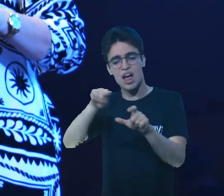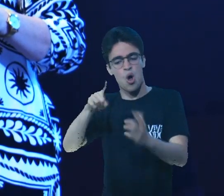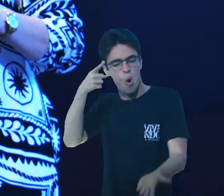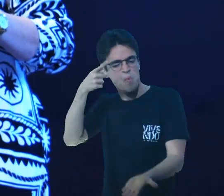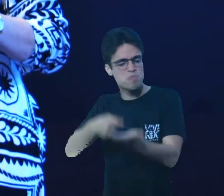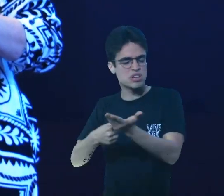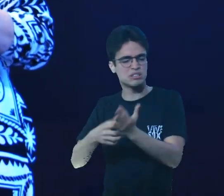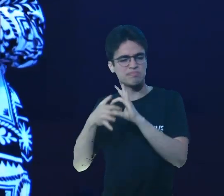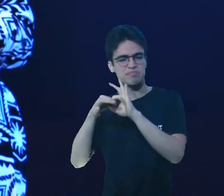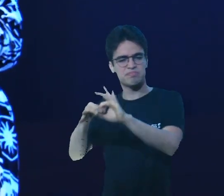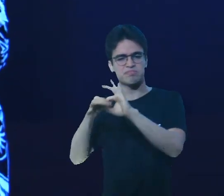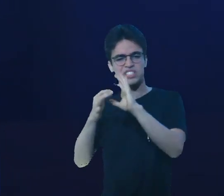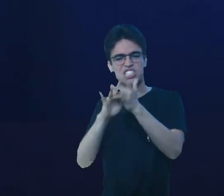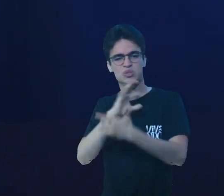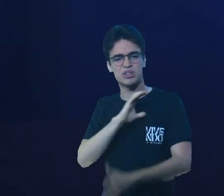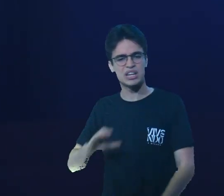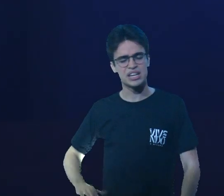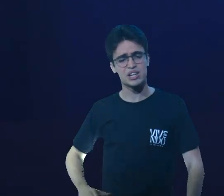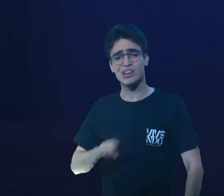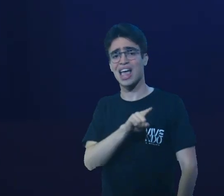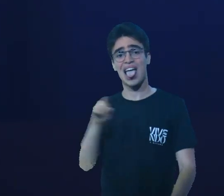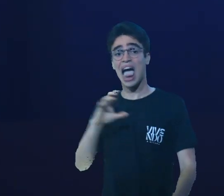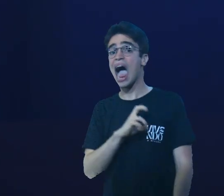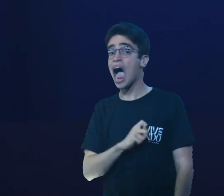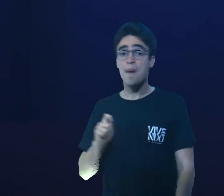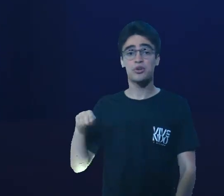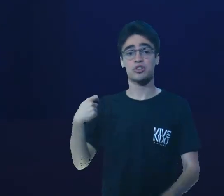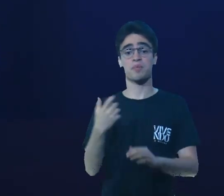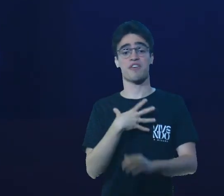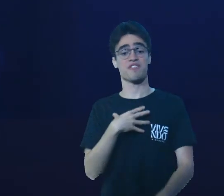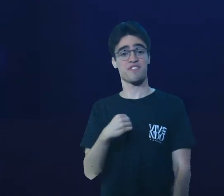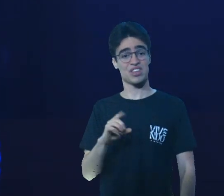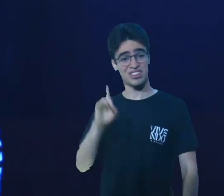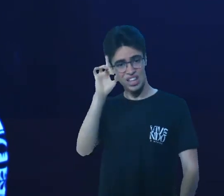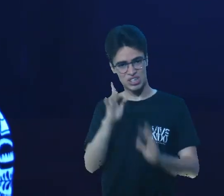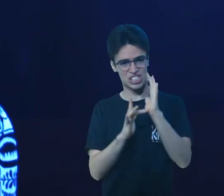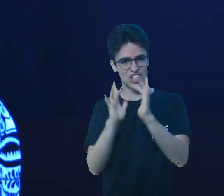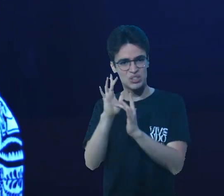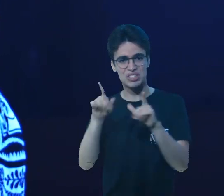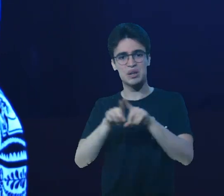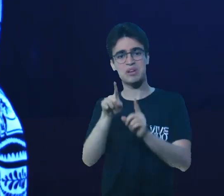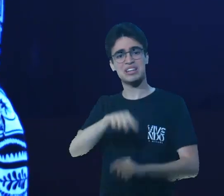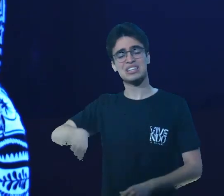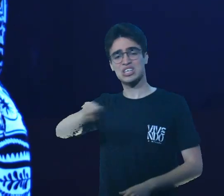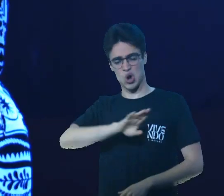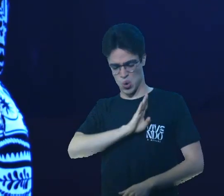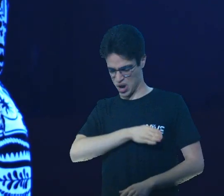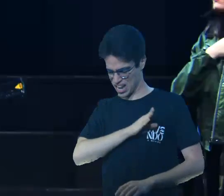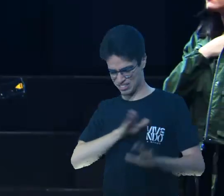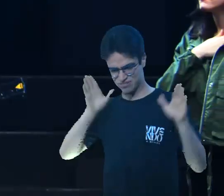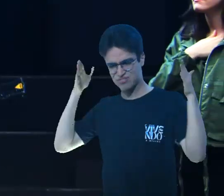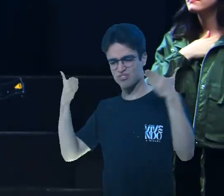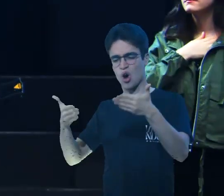com Cristo, amantes do Filho de Deus e com o coração inclinado a